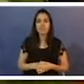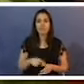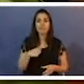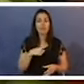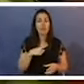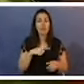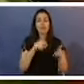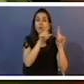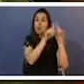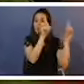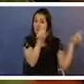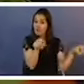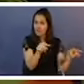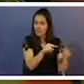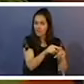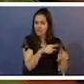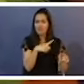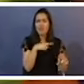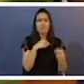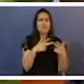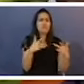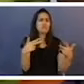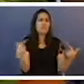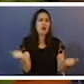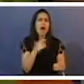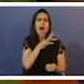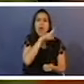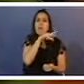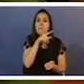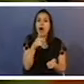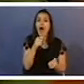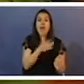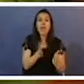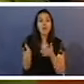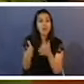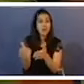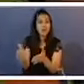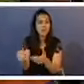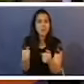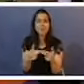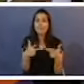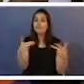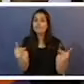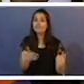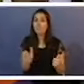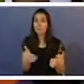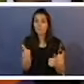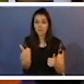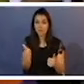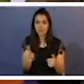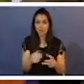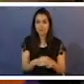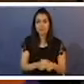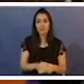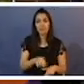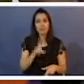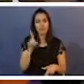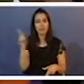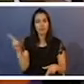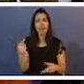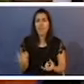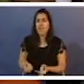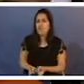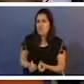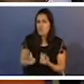uma imagem onde há muitos animais e Rios com diversos peixes estão Pantanal é uma área